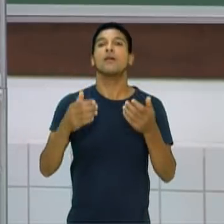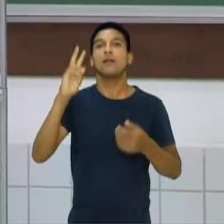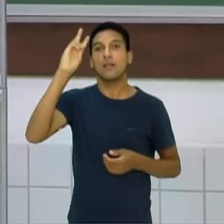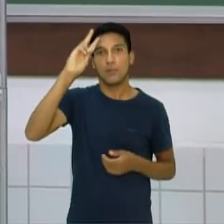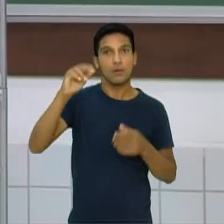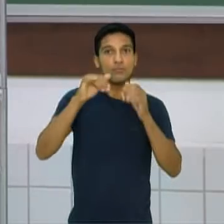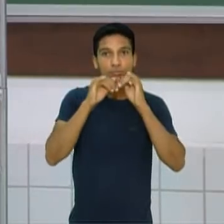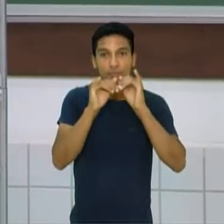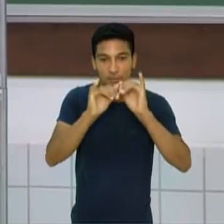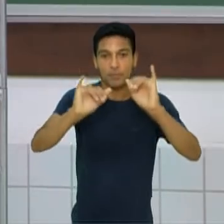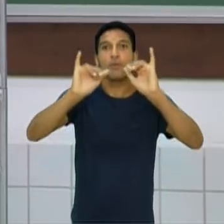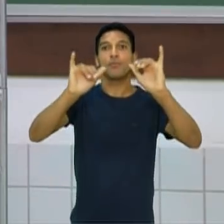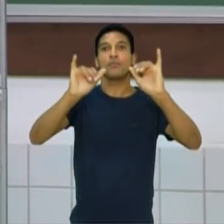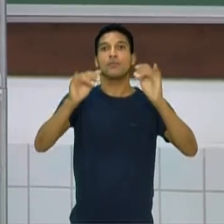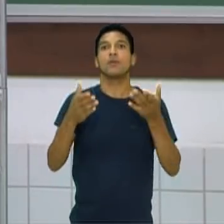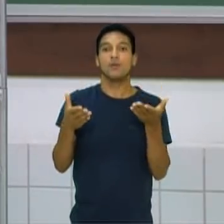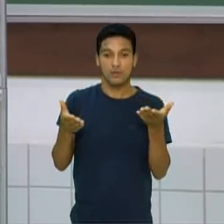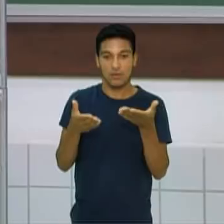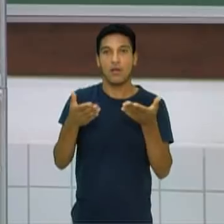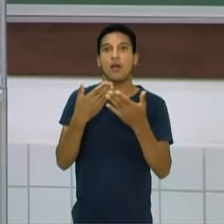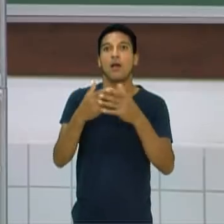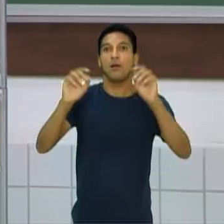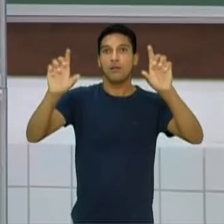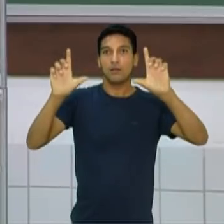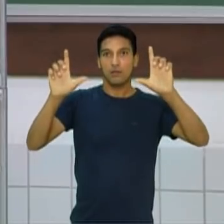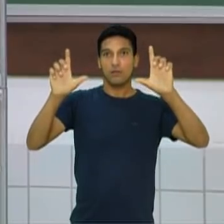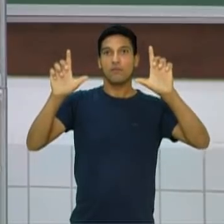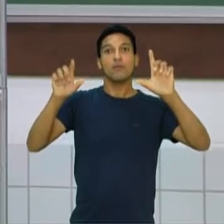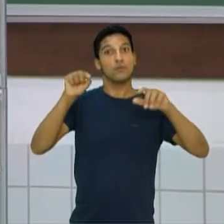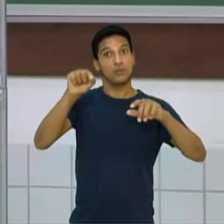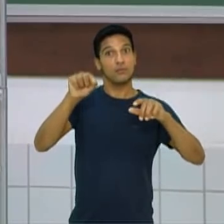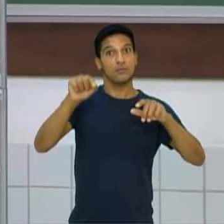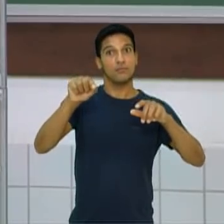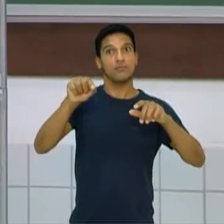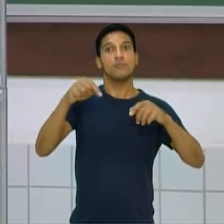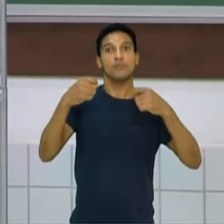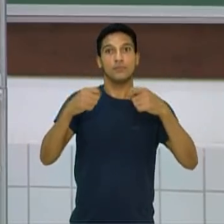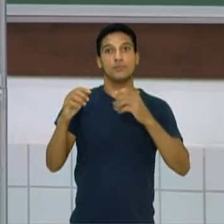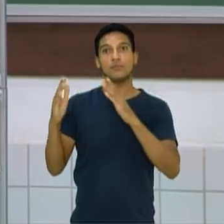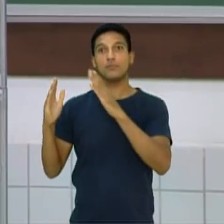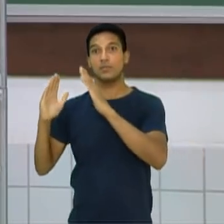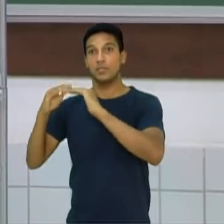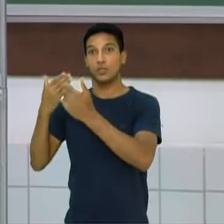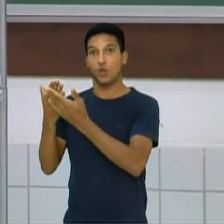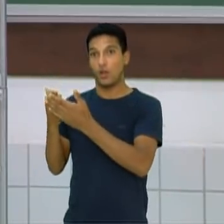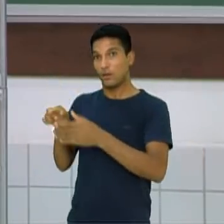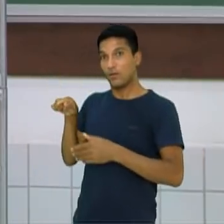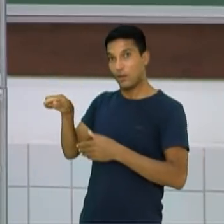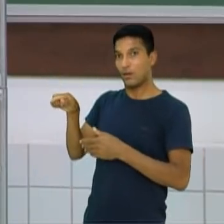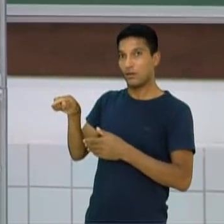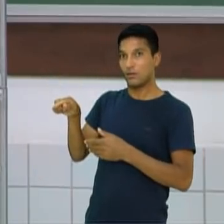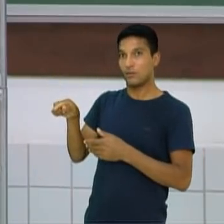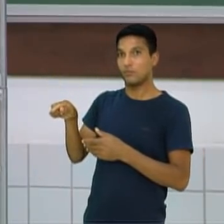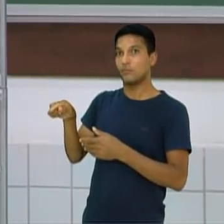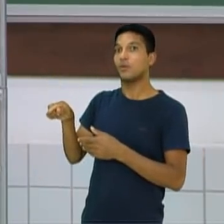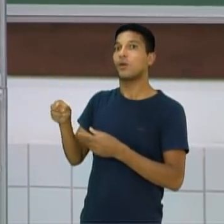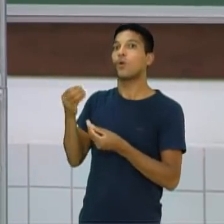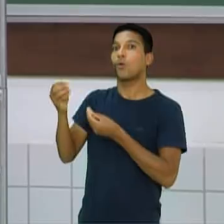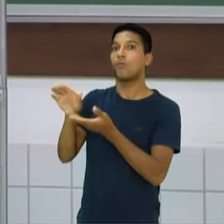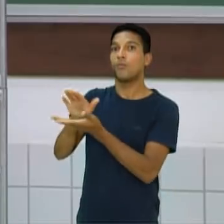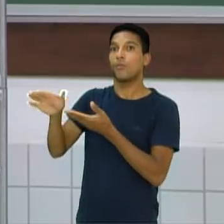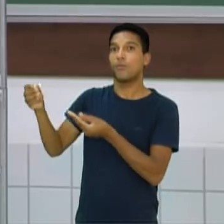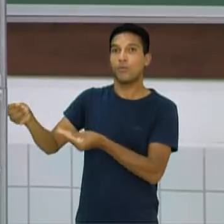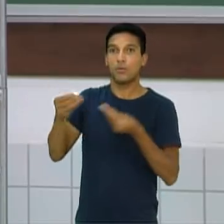assistindo essa aula pela TV, entre em contato com a sua escola e verifique qual é o procedimento das